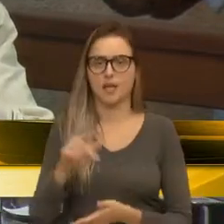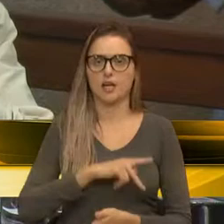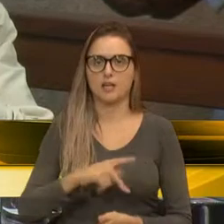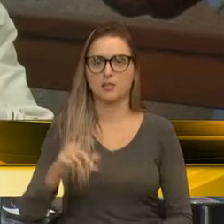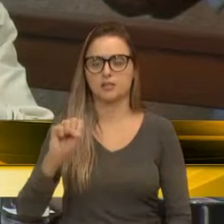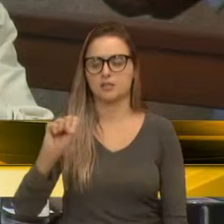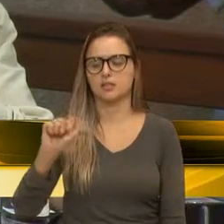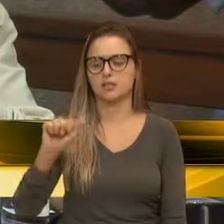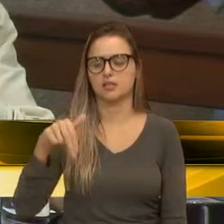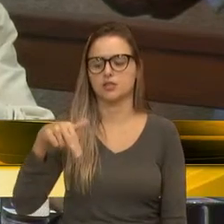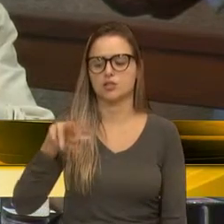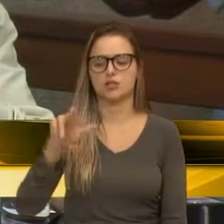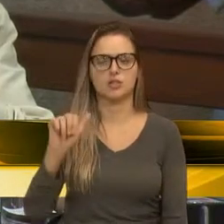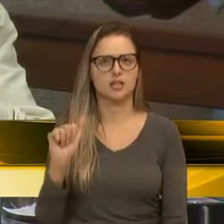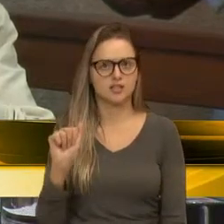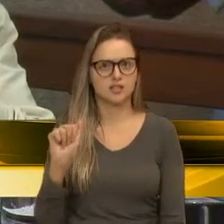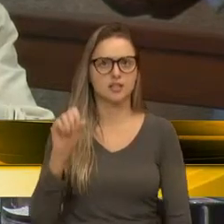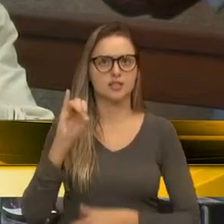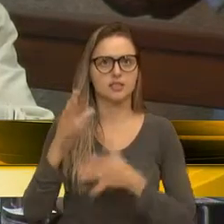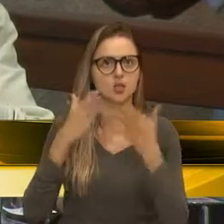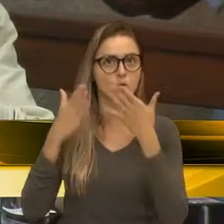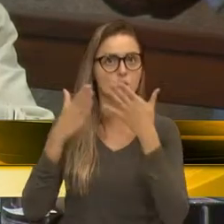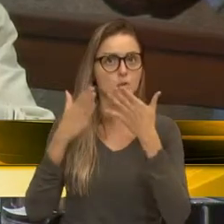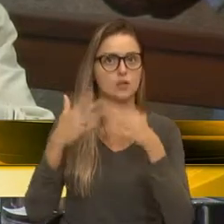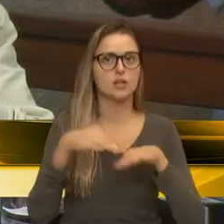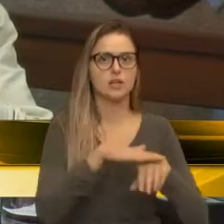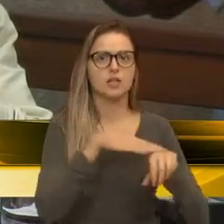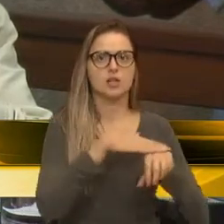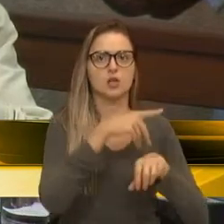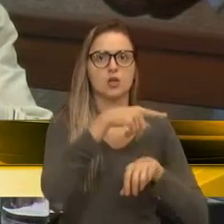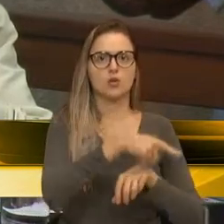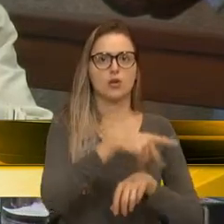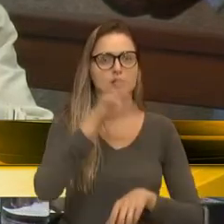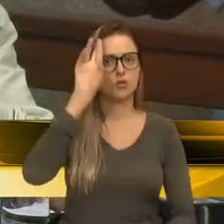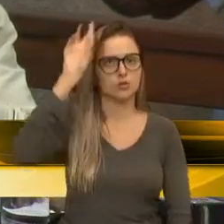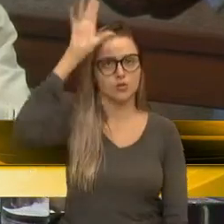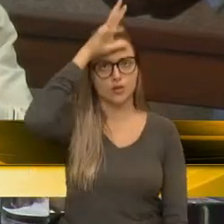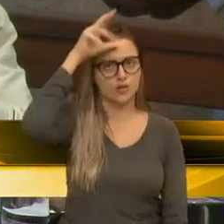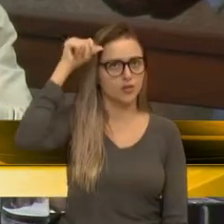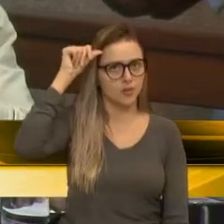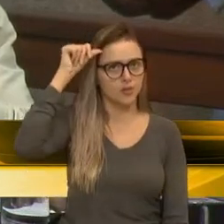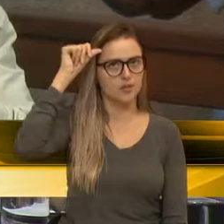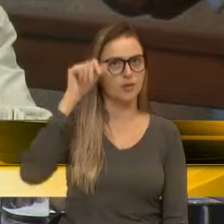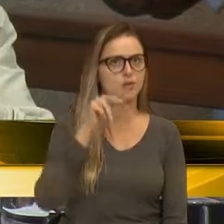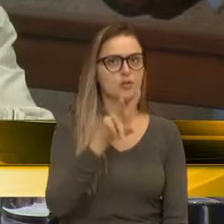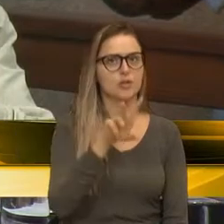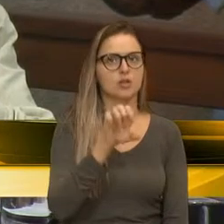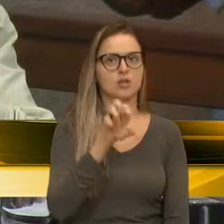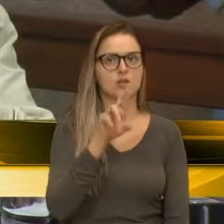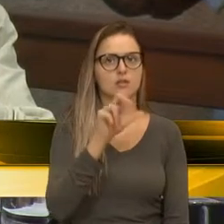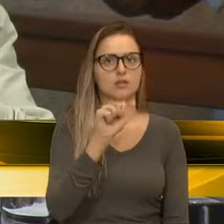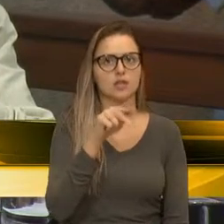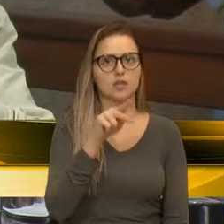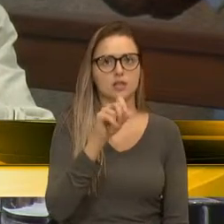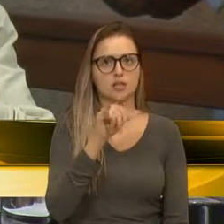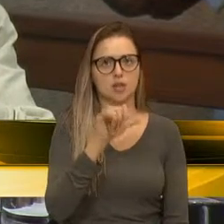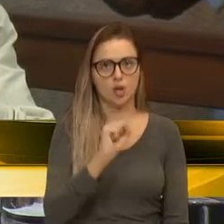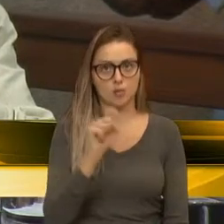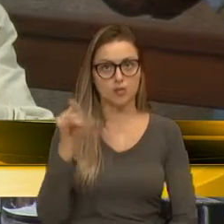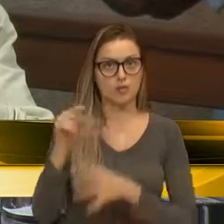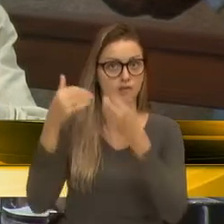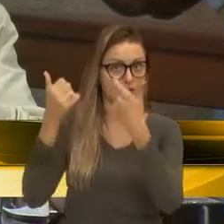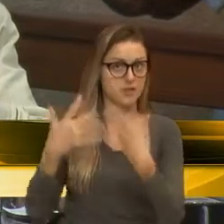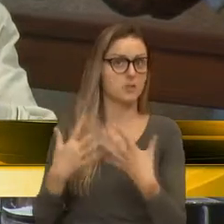alguma dúvida ainda, que ela converse com o prefeito de Veranópolis, que é o presidente da MESNE, que eu tenho certeza que vai elucidar